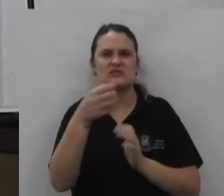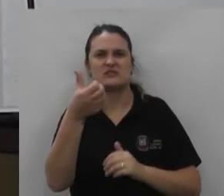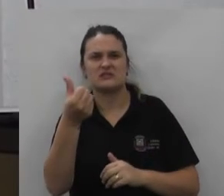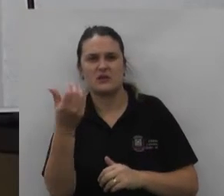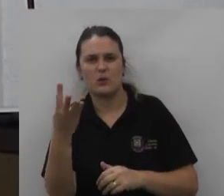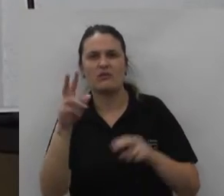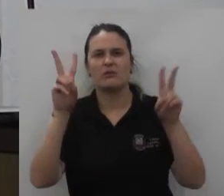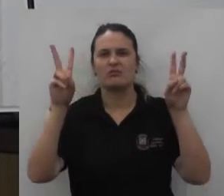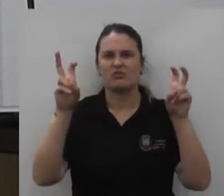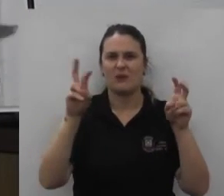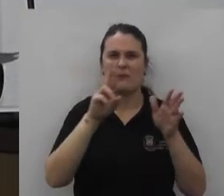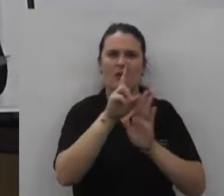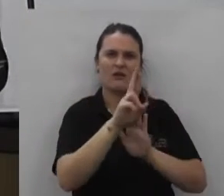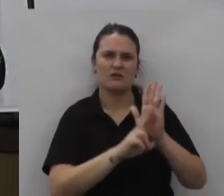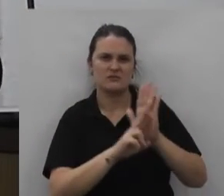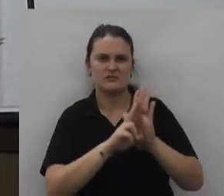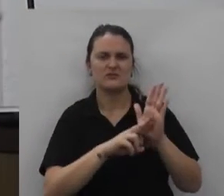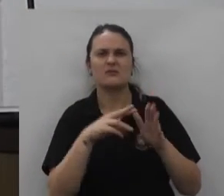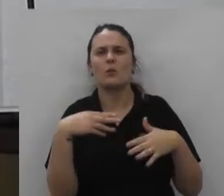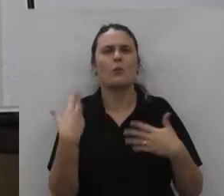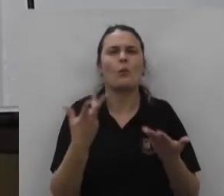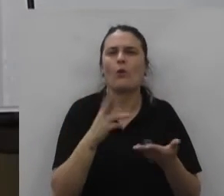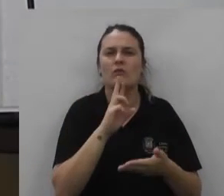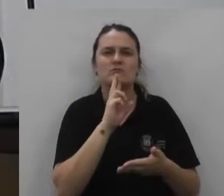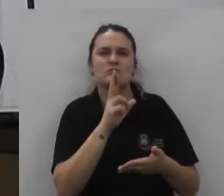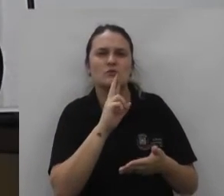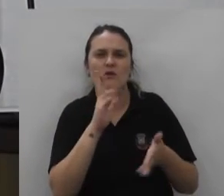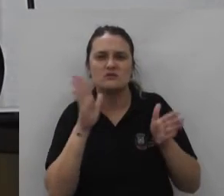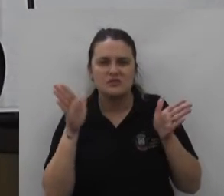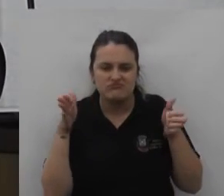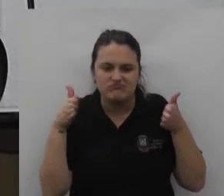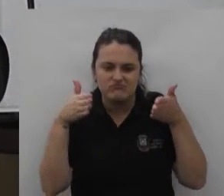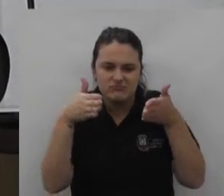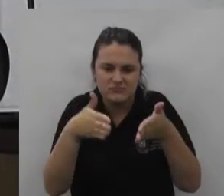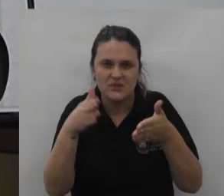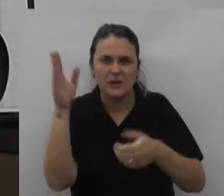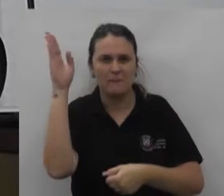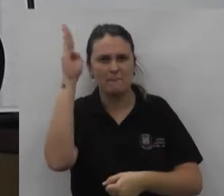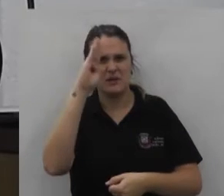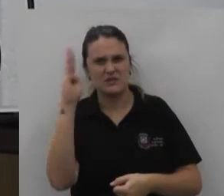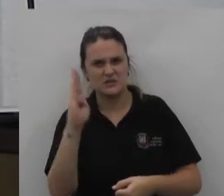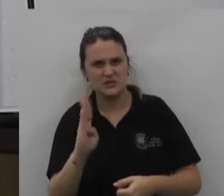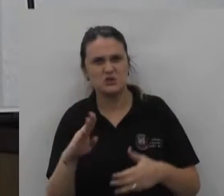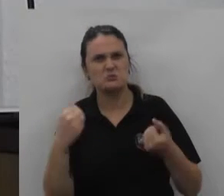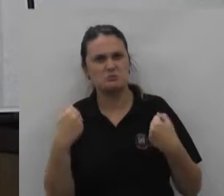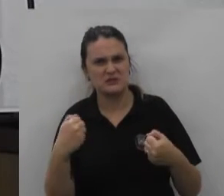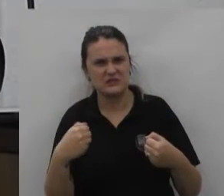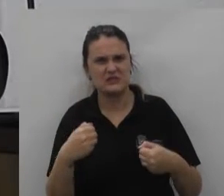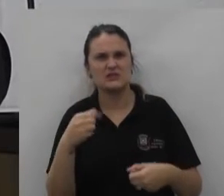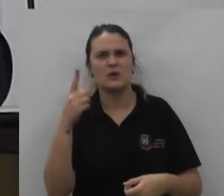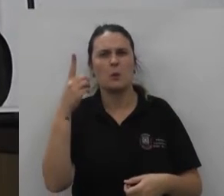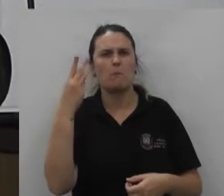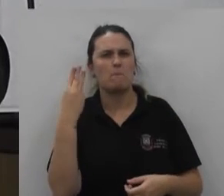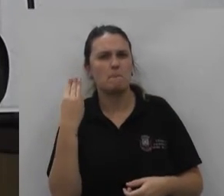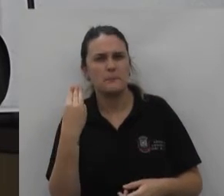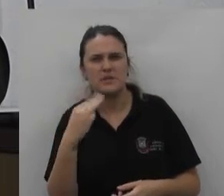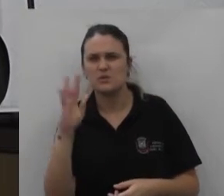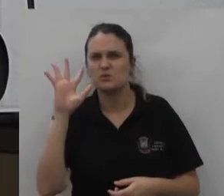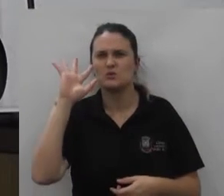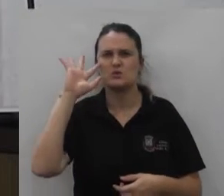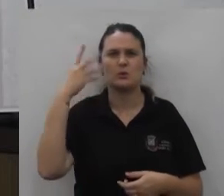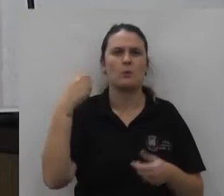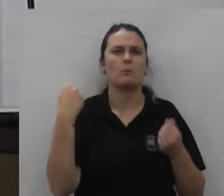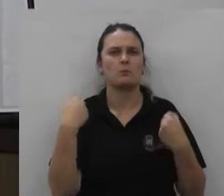tema, e analisar a que resposta eles conduzem. Um Brasil que precisa de 1 milhão de solução